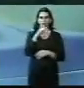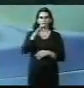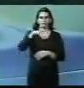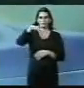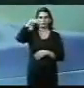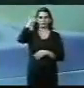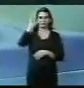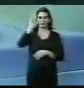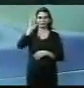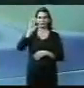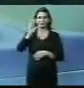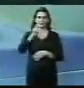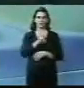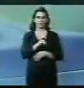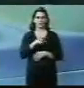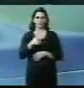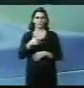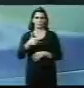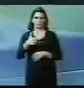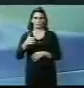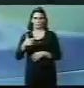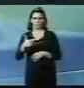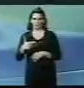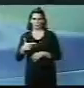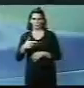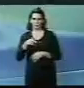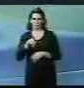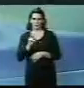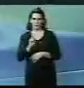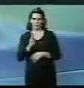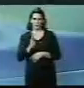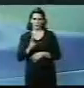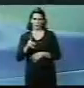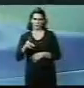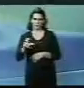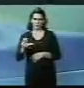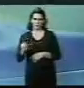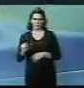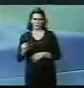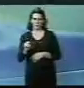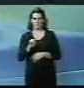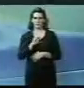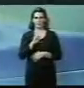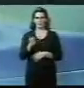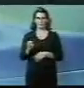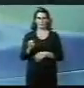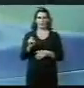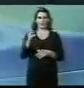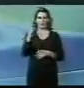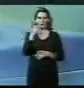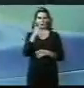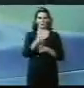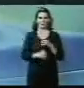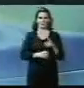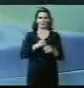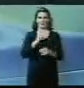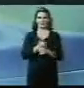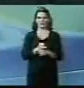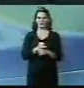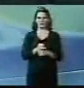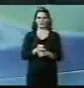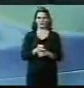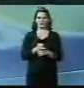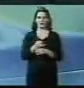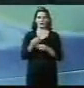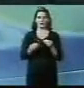superior à de 512 kbps, certo? Então, se a página vai ser carregada a partir do servidor de